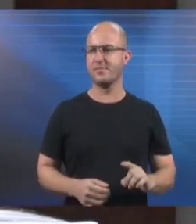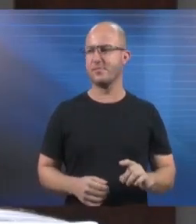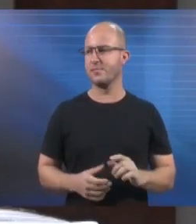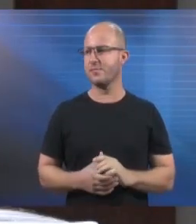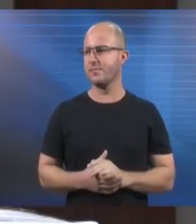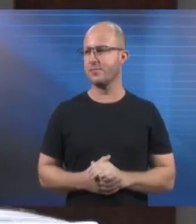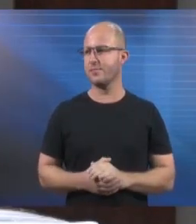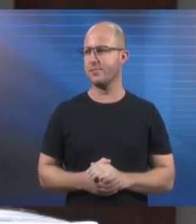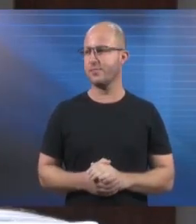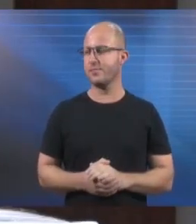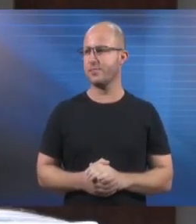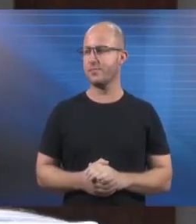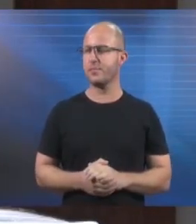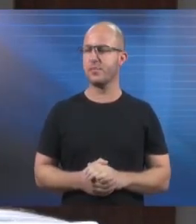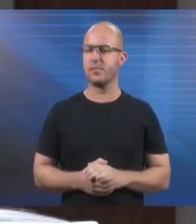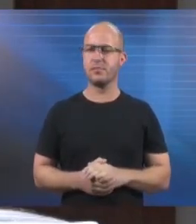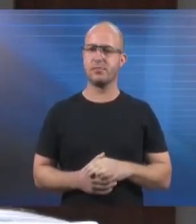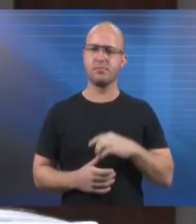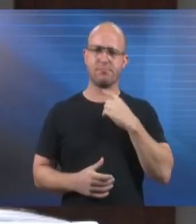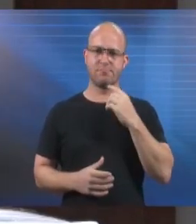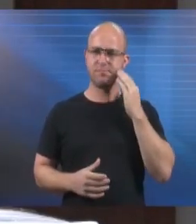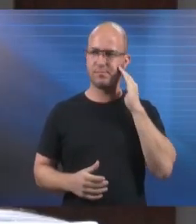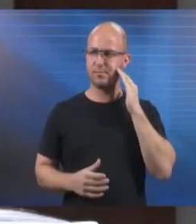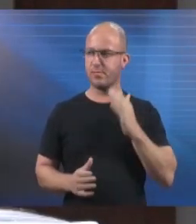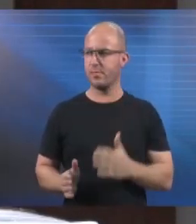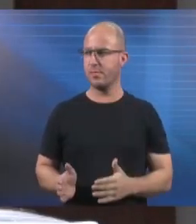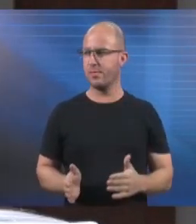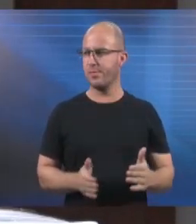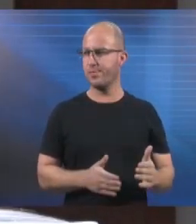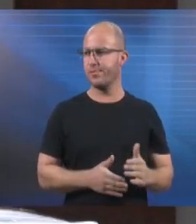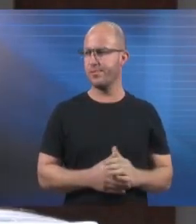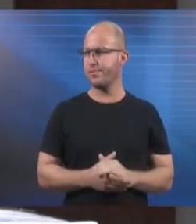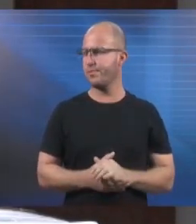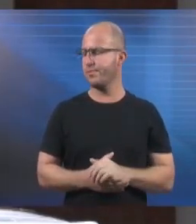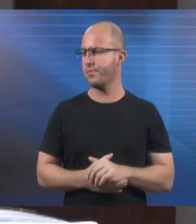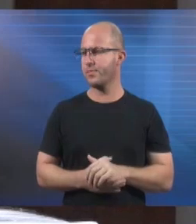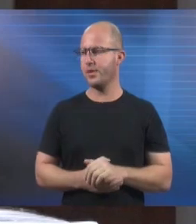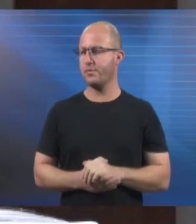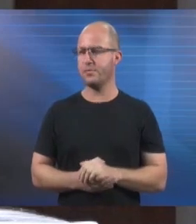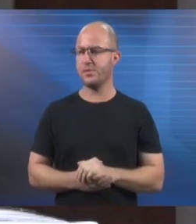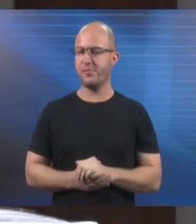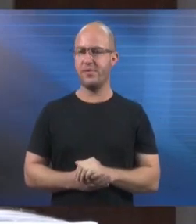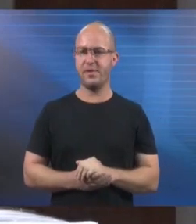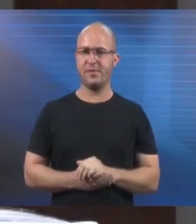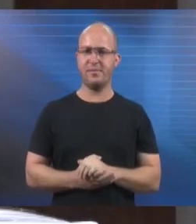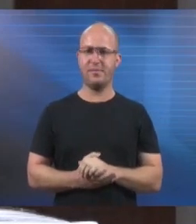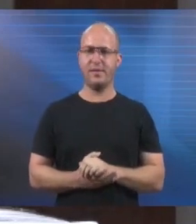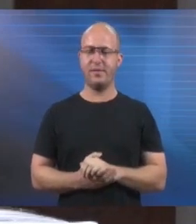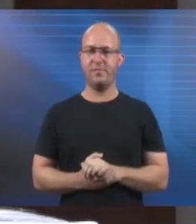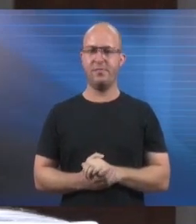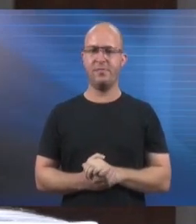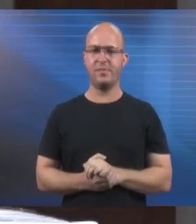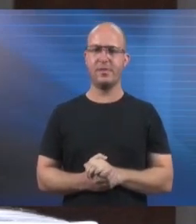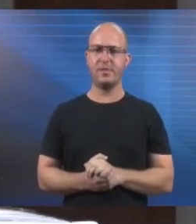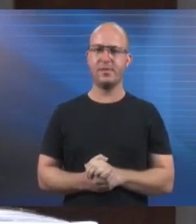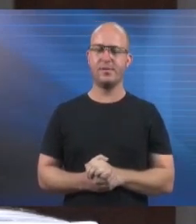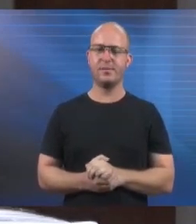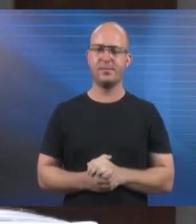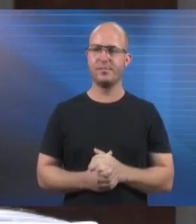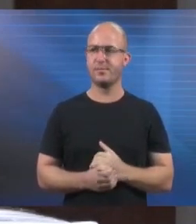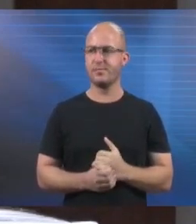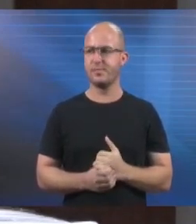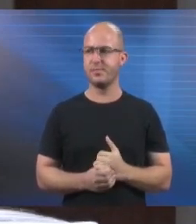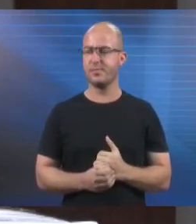concede diferimento do pagamento do ICMS A sistemática normal tributação nas